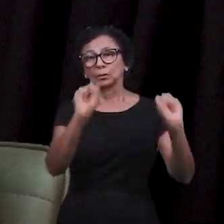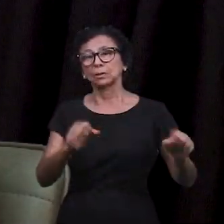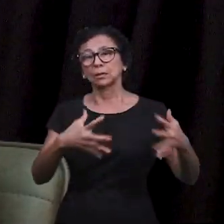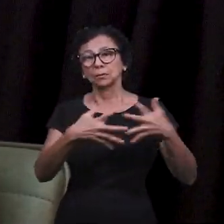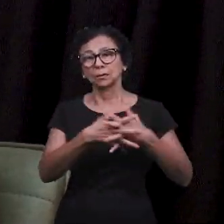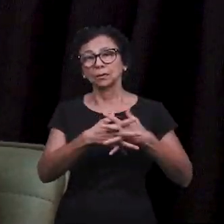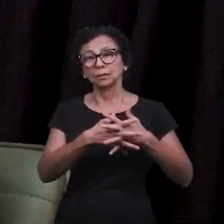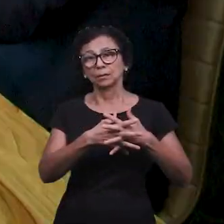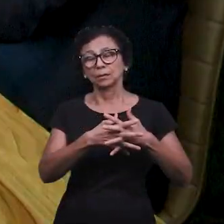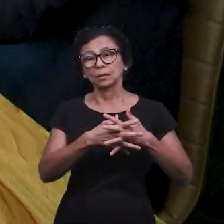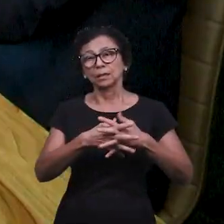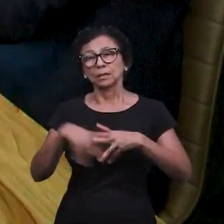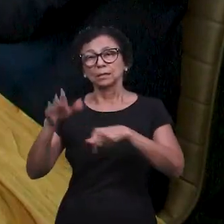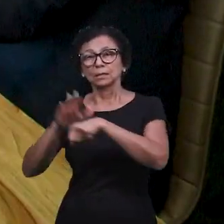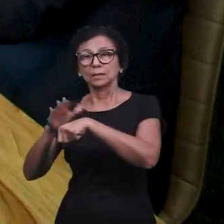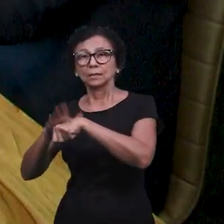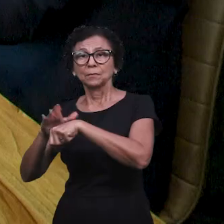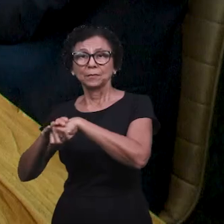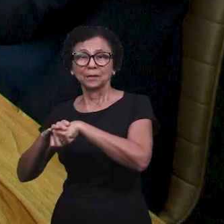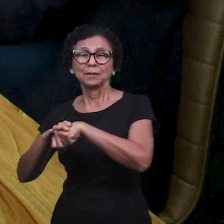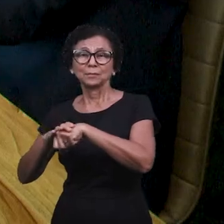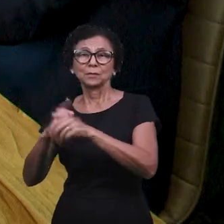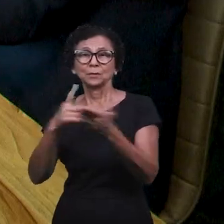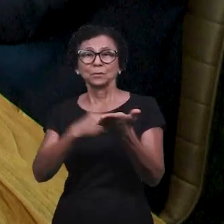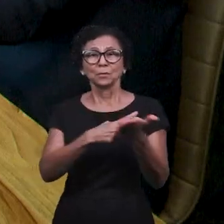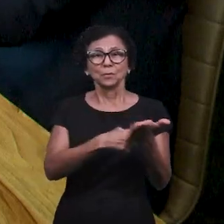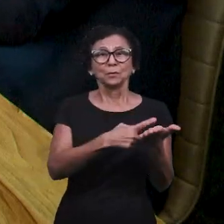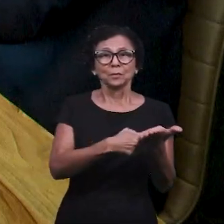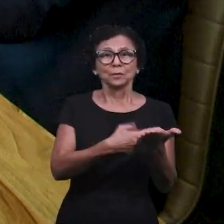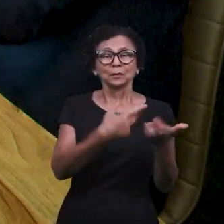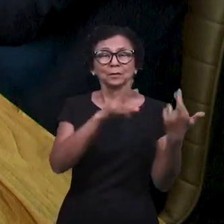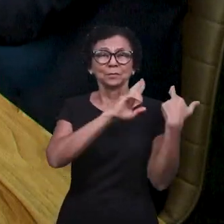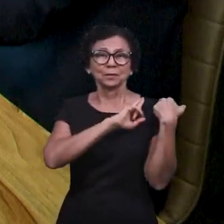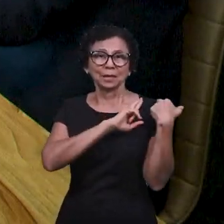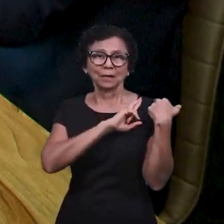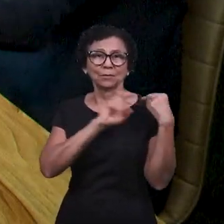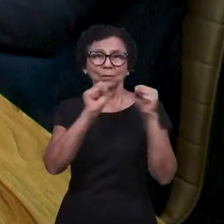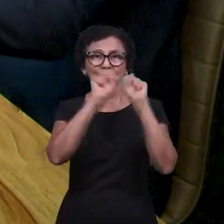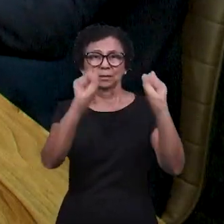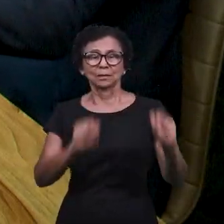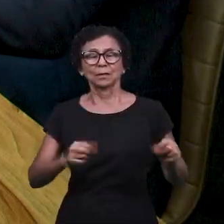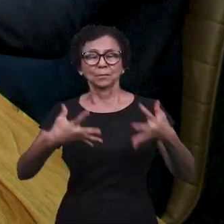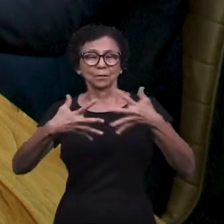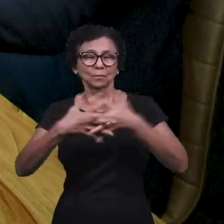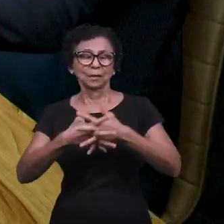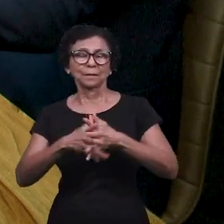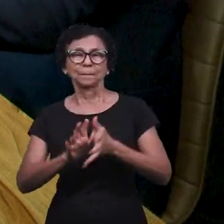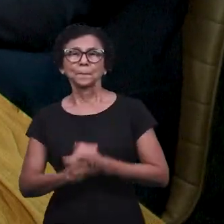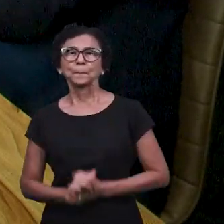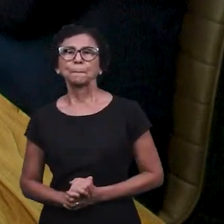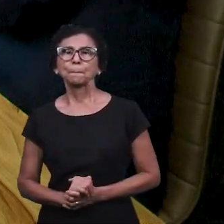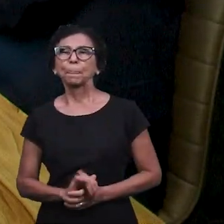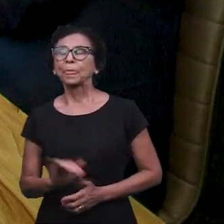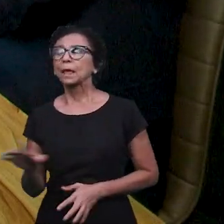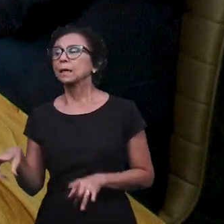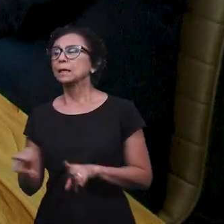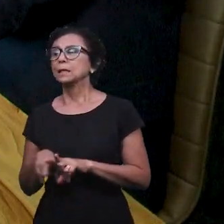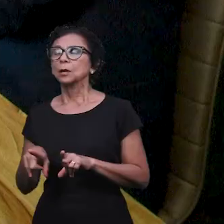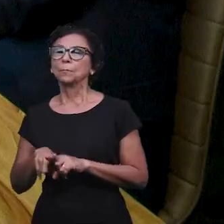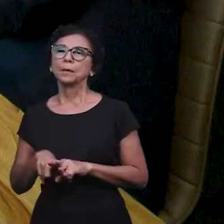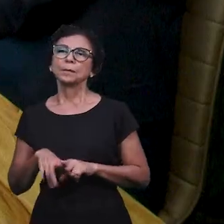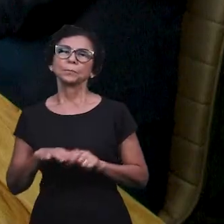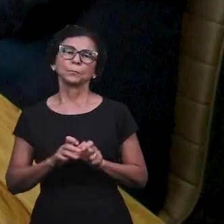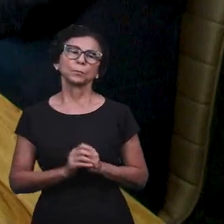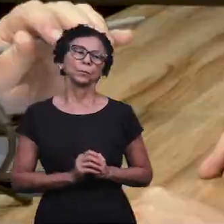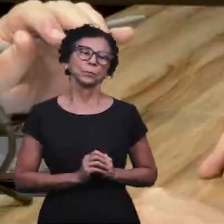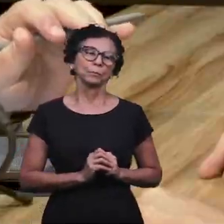pelo programa de compliance, né? Exatamente. E como que as pequenas e médias empresas, elas devem adotar os programas